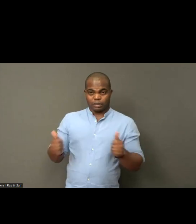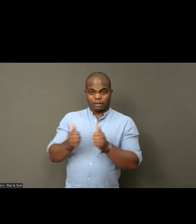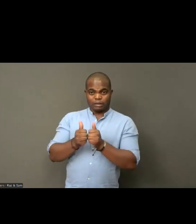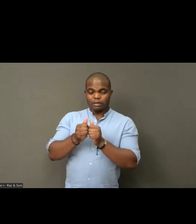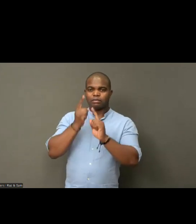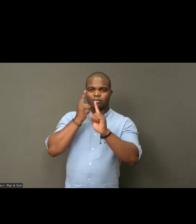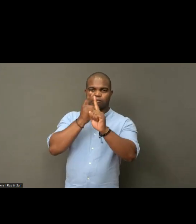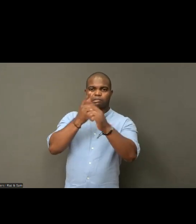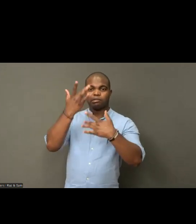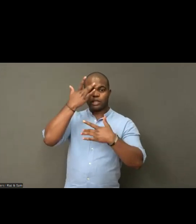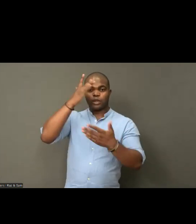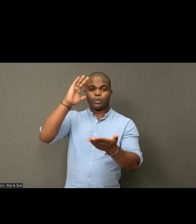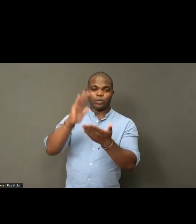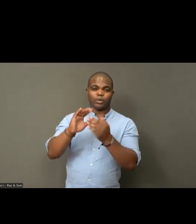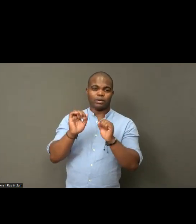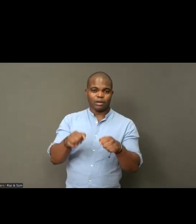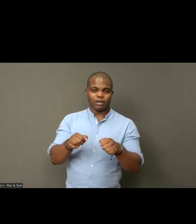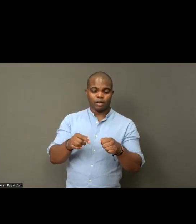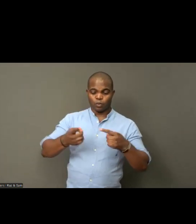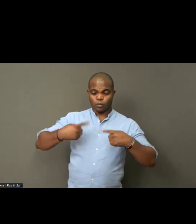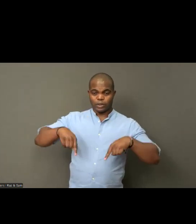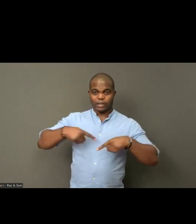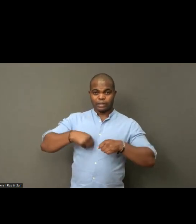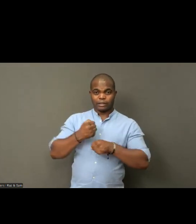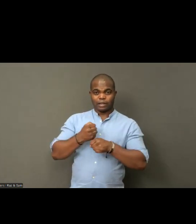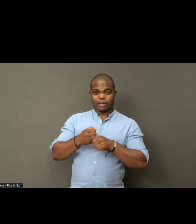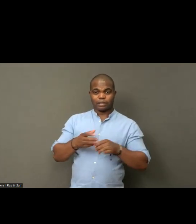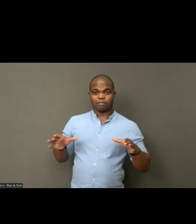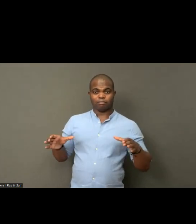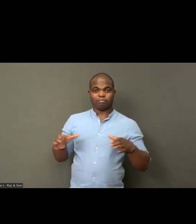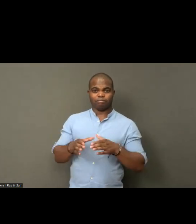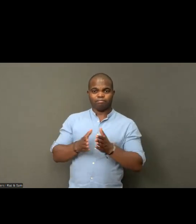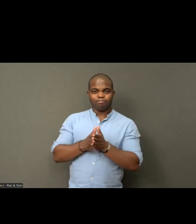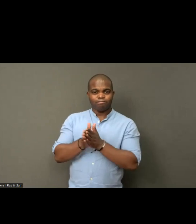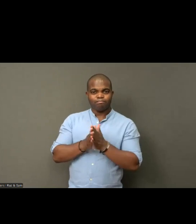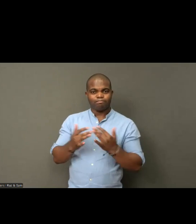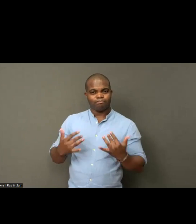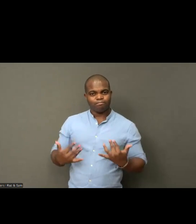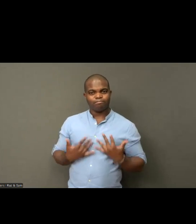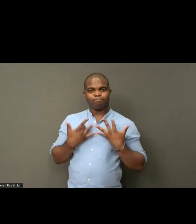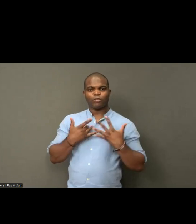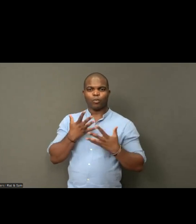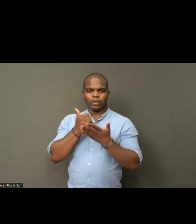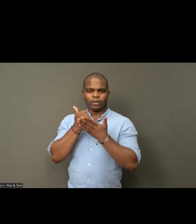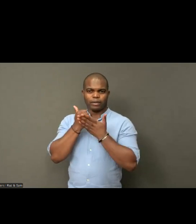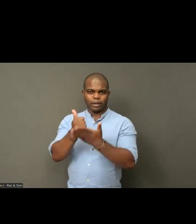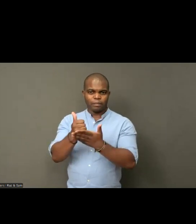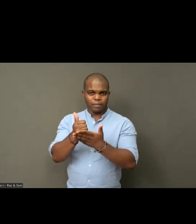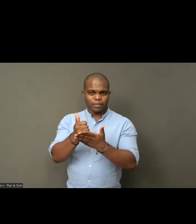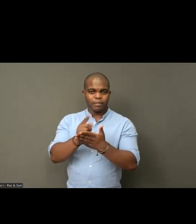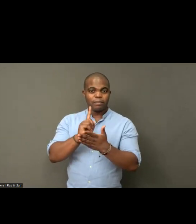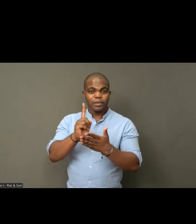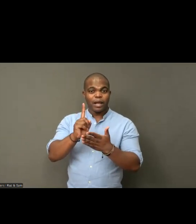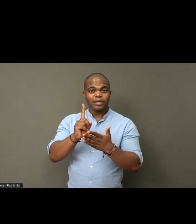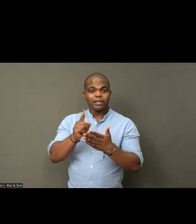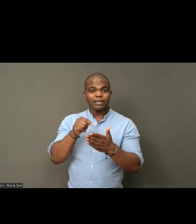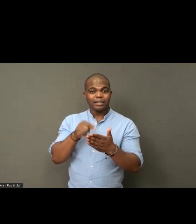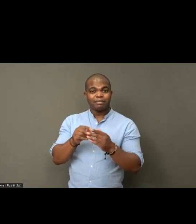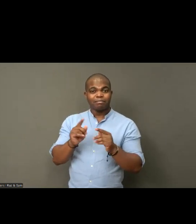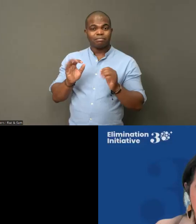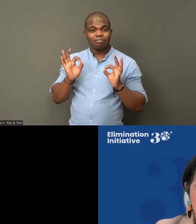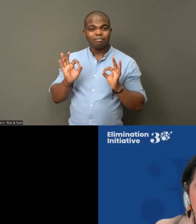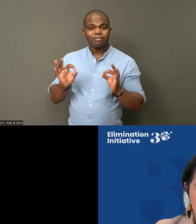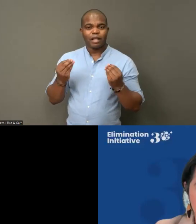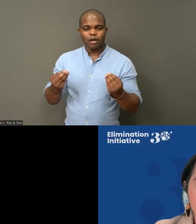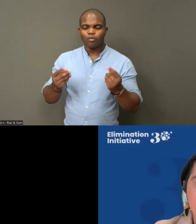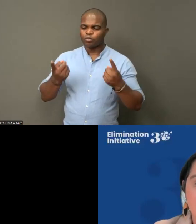doenças principais. E nós, na Força Tarefa, ficamos inspirados por isso e estamos prontos para ajudar de qualquer forma para promover a força desta